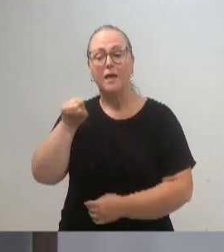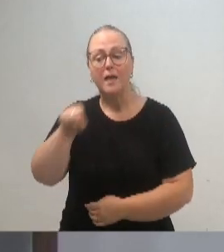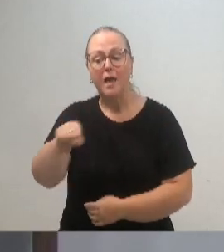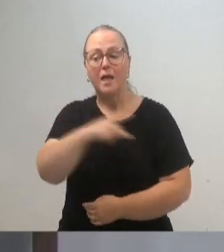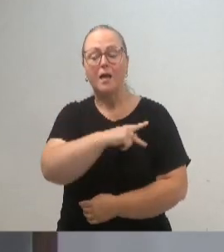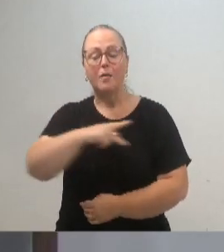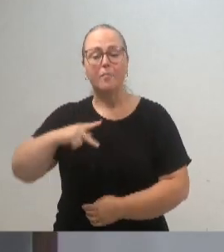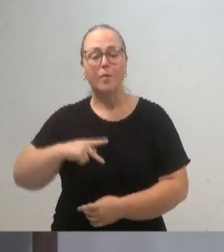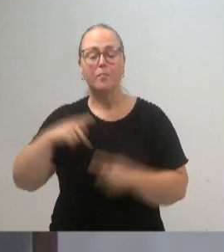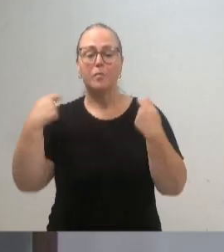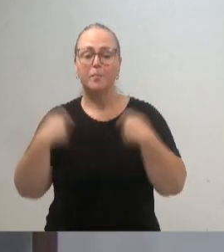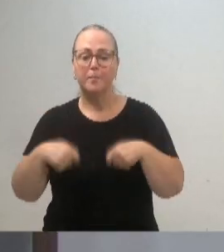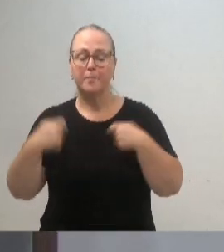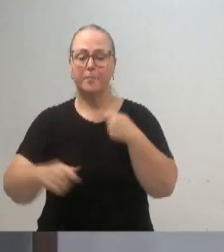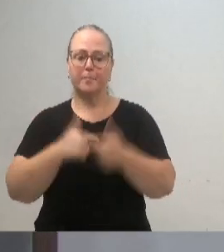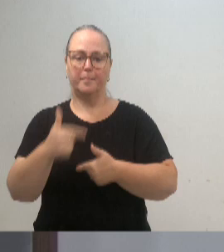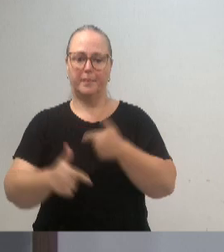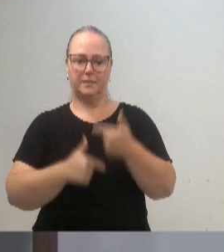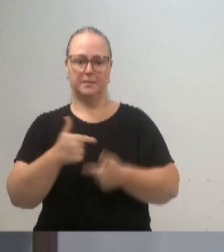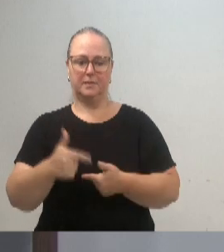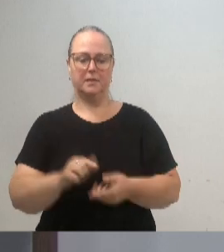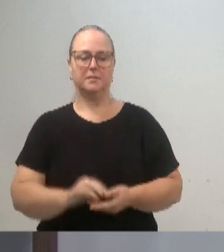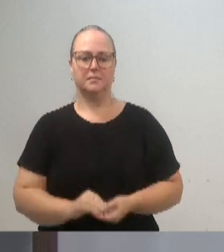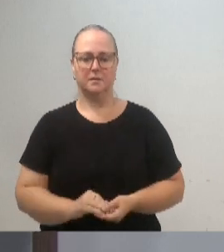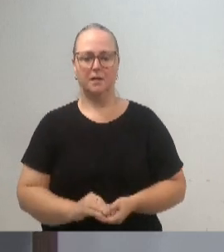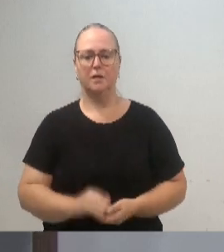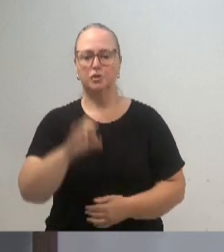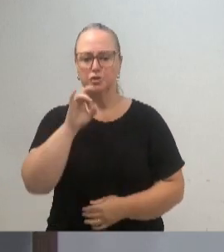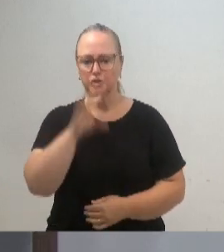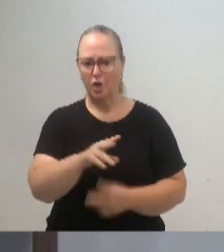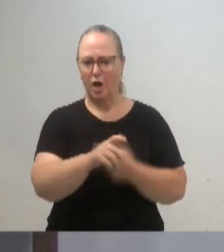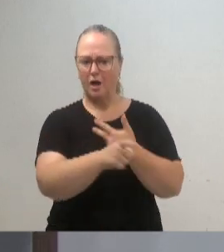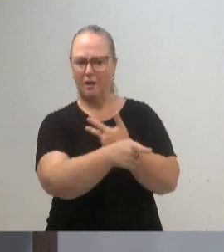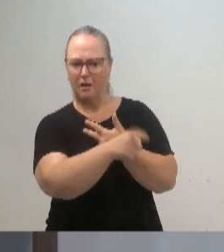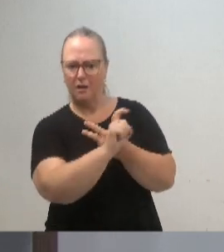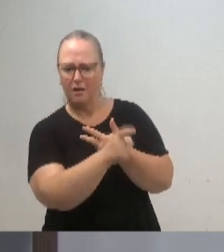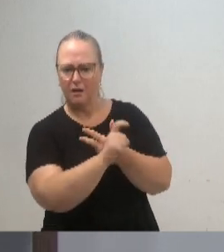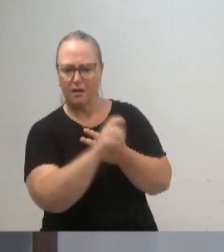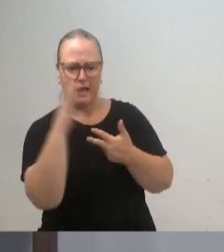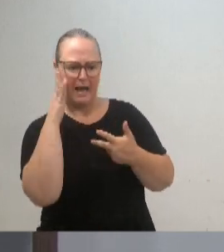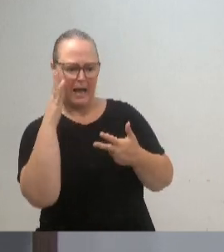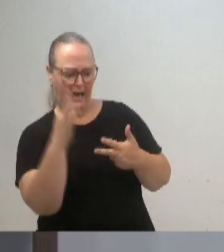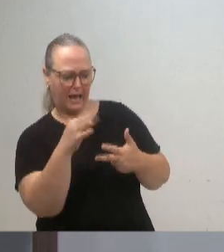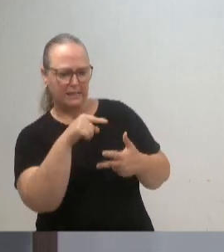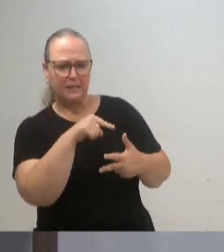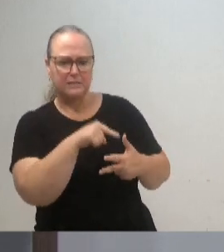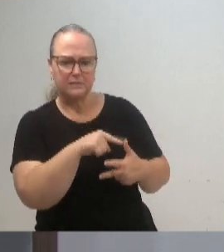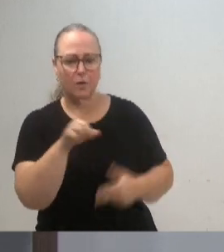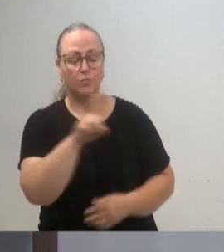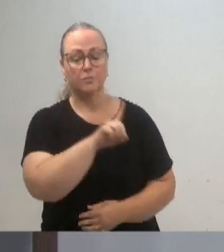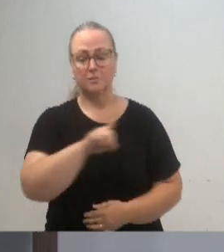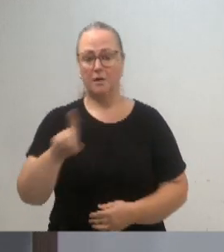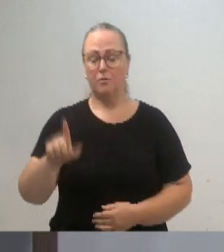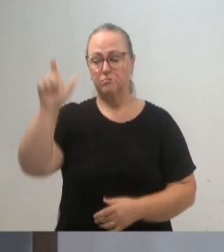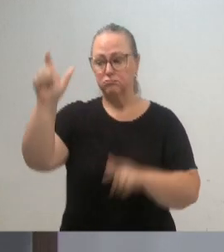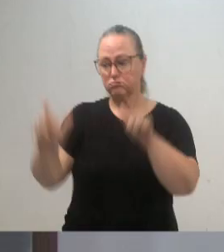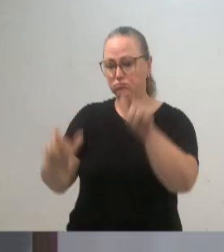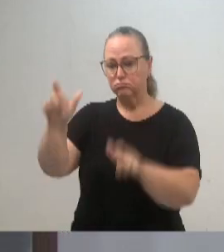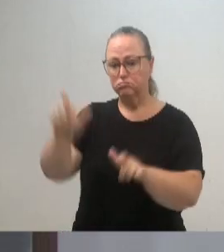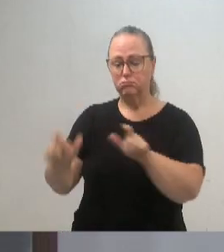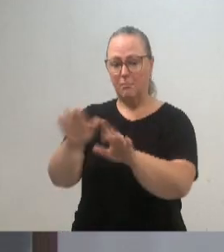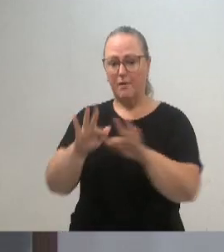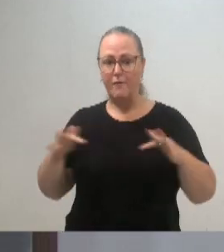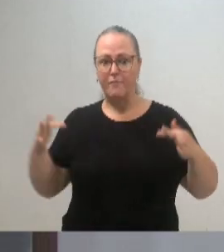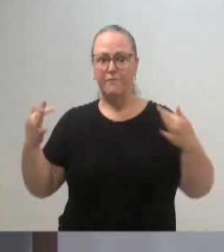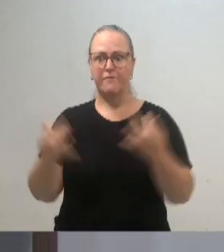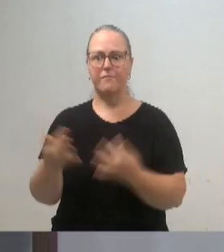público. Não é só ouvir o executivo, é quem recebe o serviço que precisa ser ouvido. É